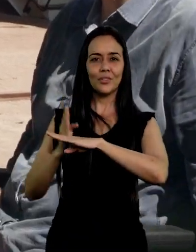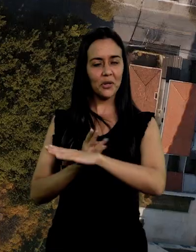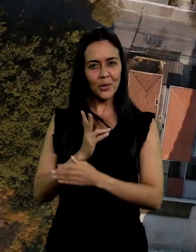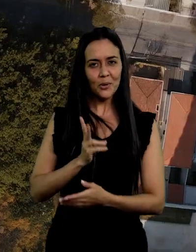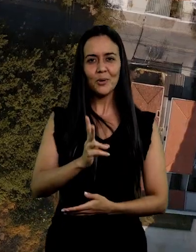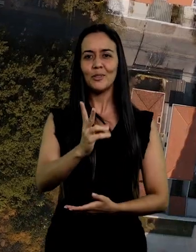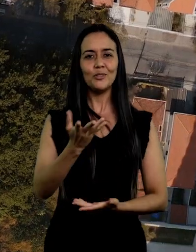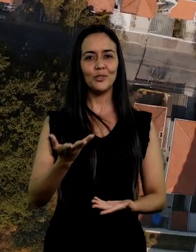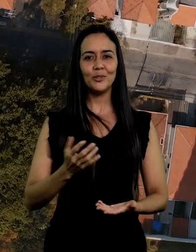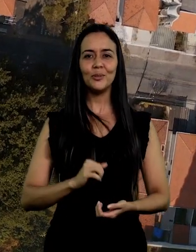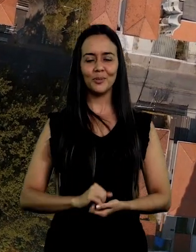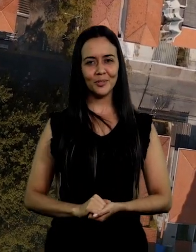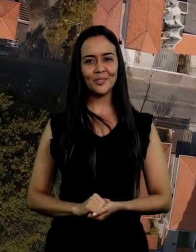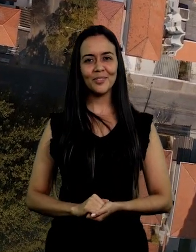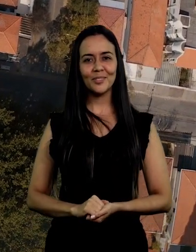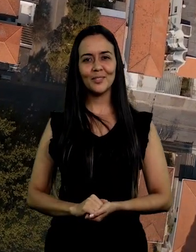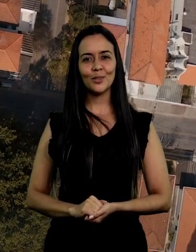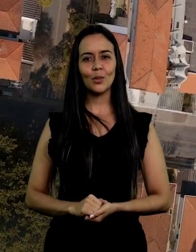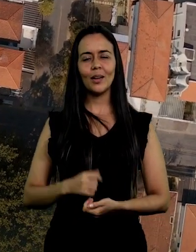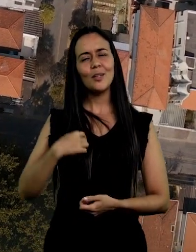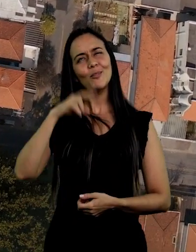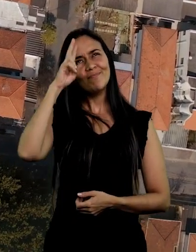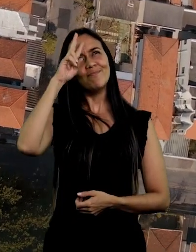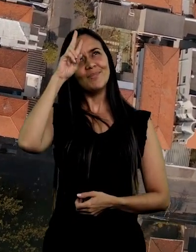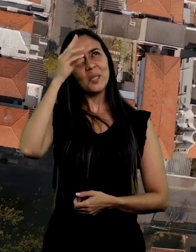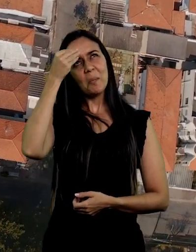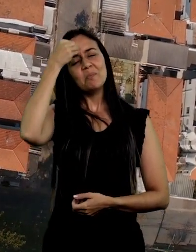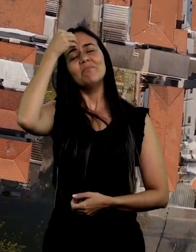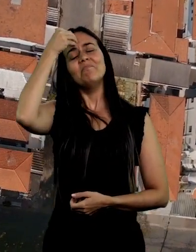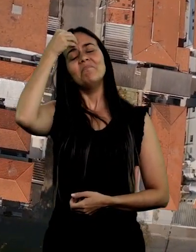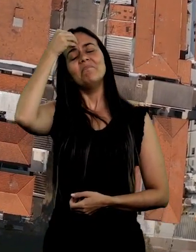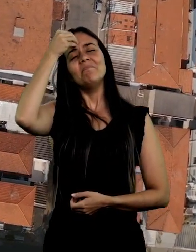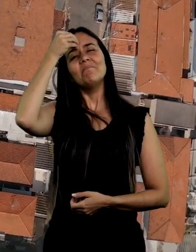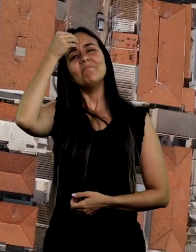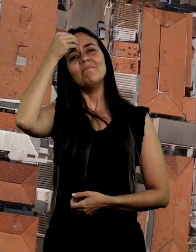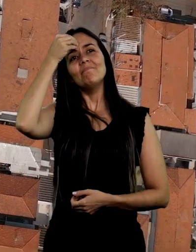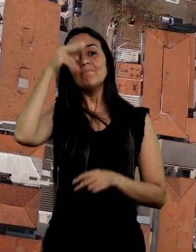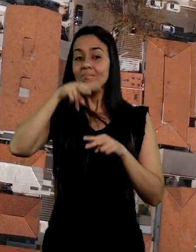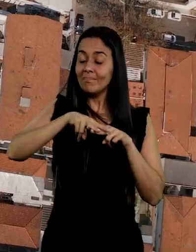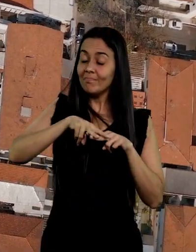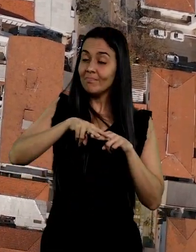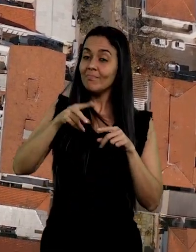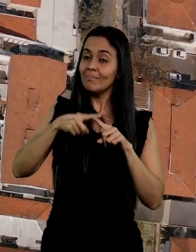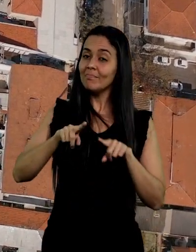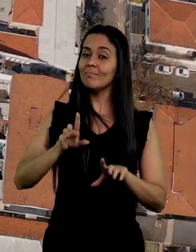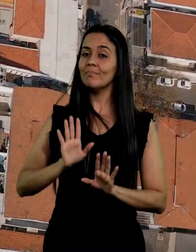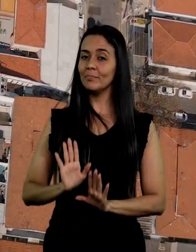clandestino. Então, tem um pouco para mim dessa lembrança da escola como um lugar aprisionado.